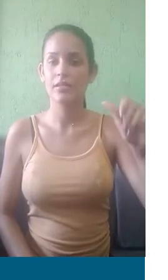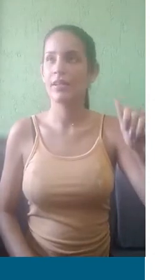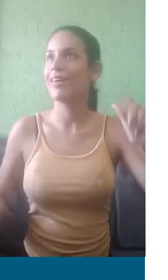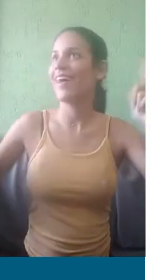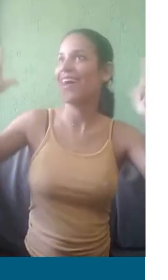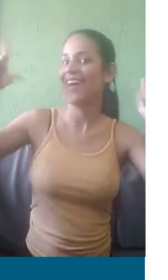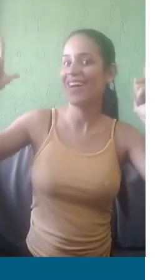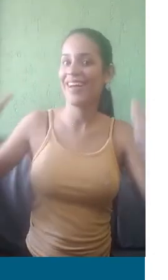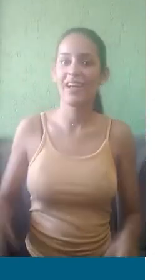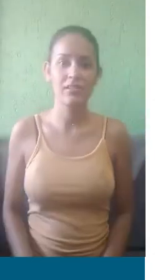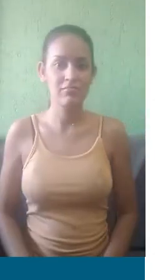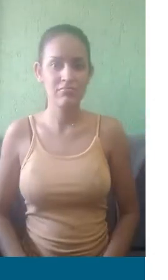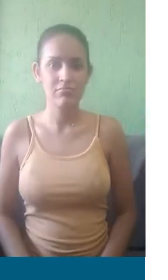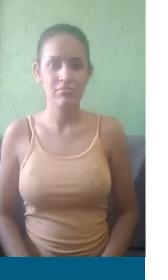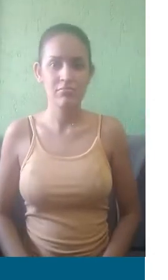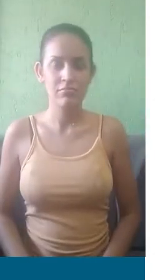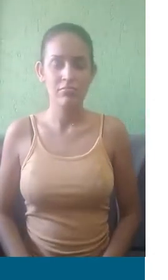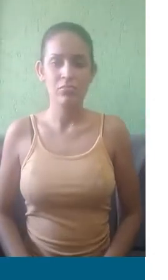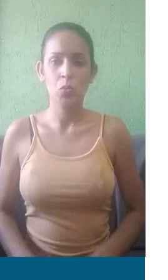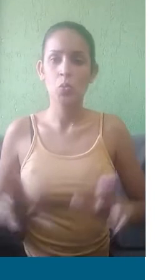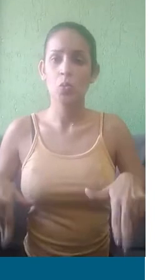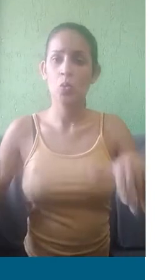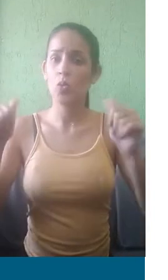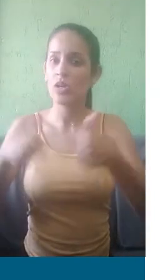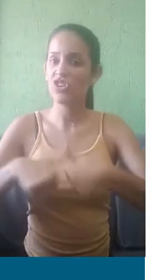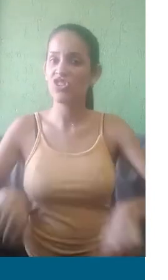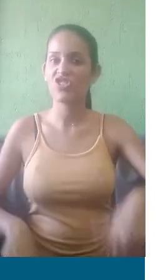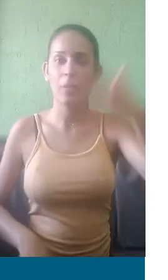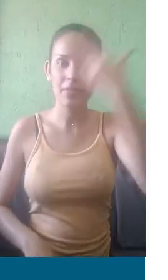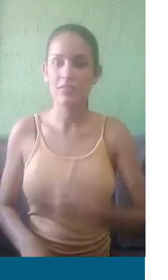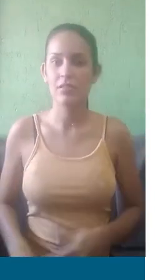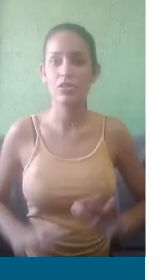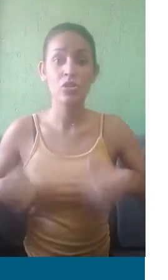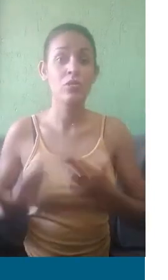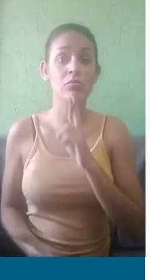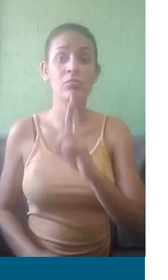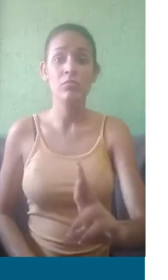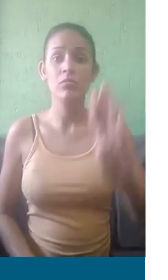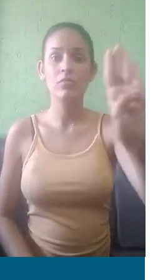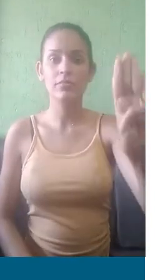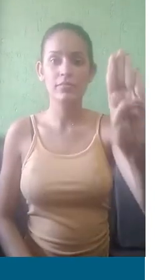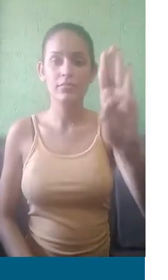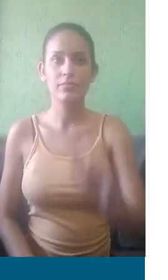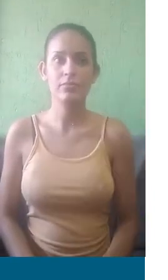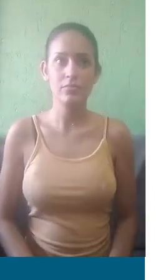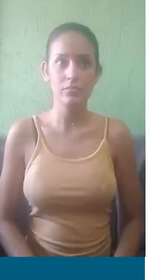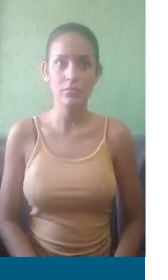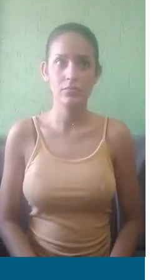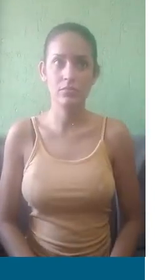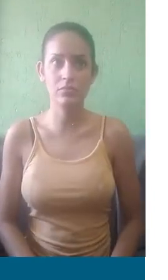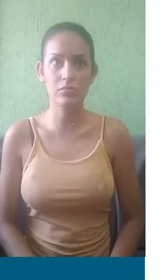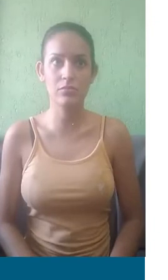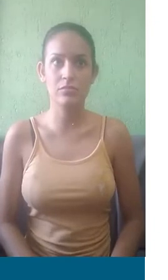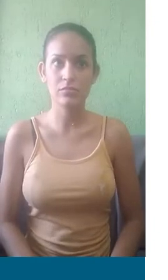constantemente ausente. Dessa forma, a alternativa B é a mais coerente, pois o eulírico aborda o período